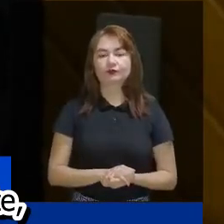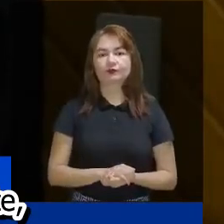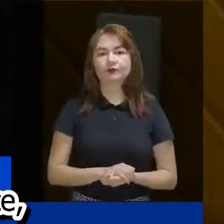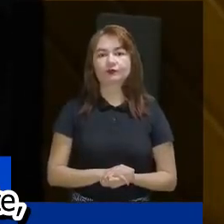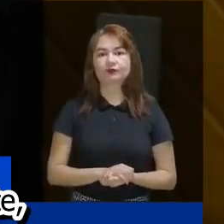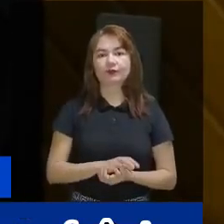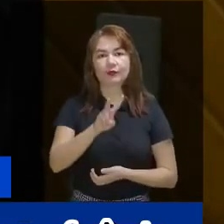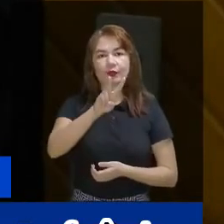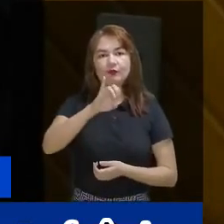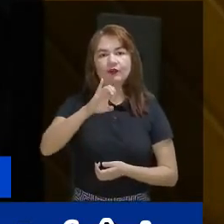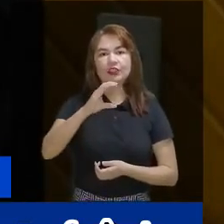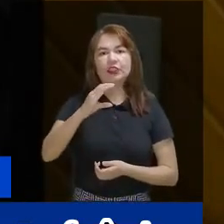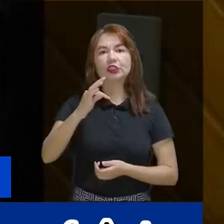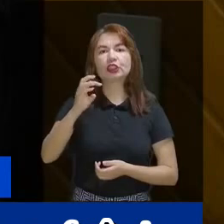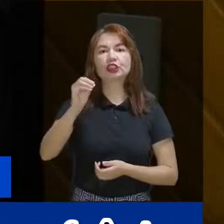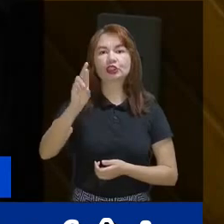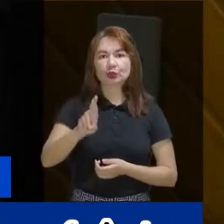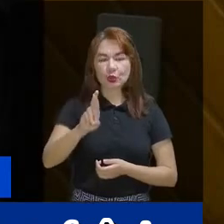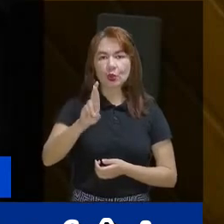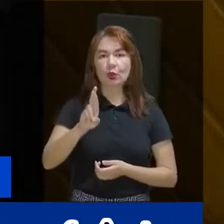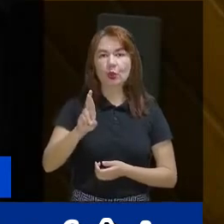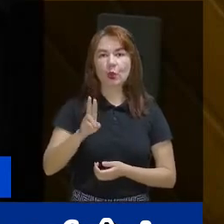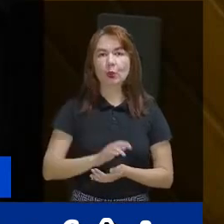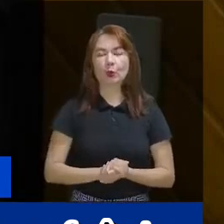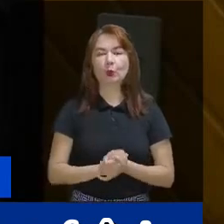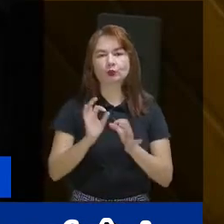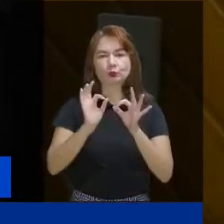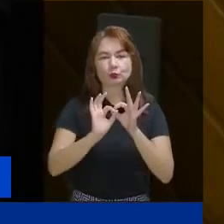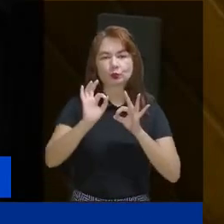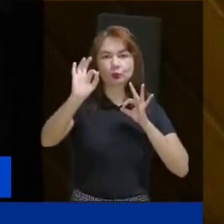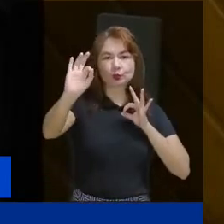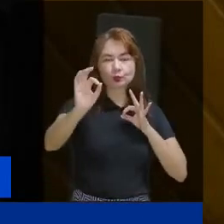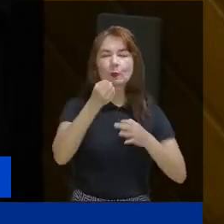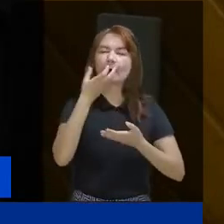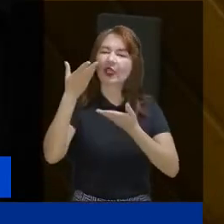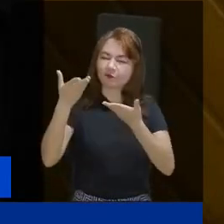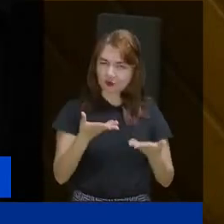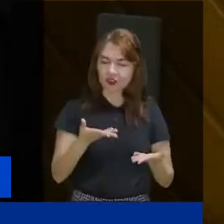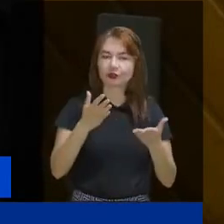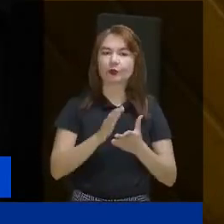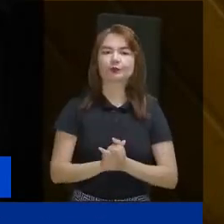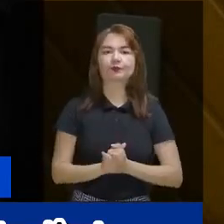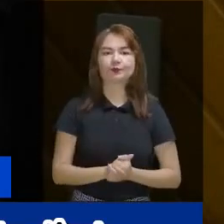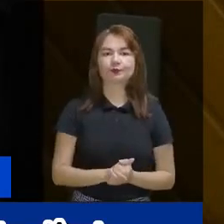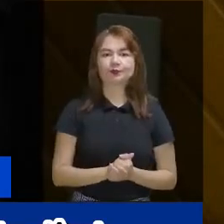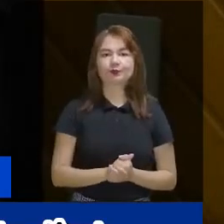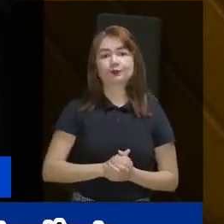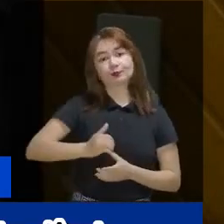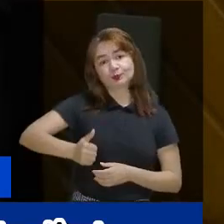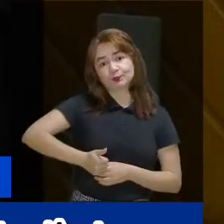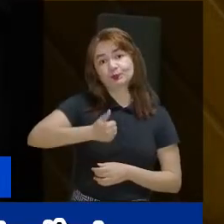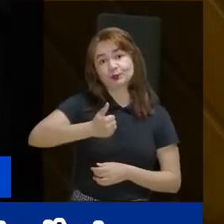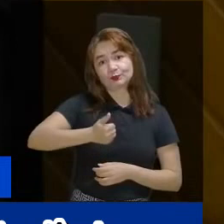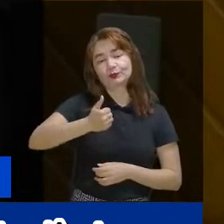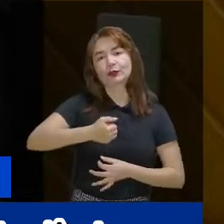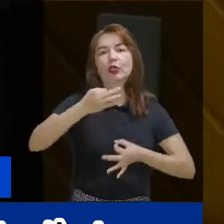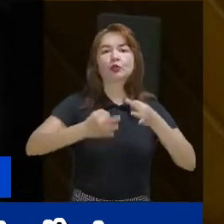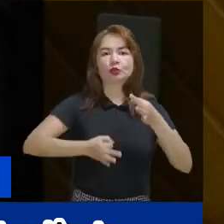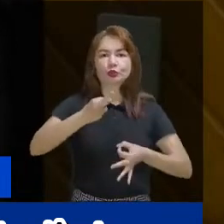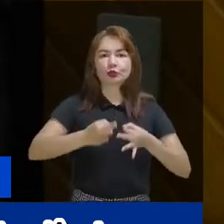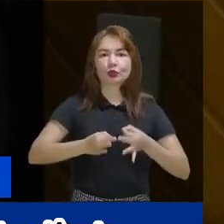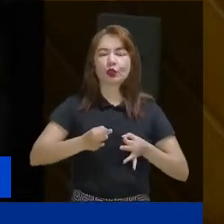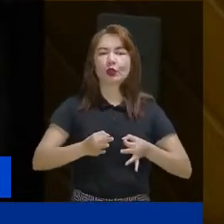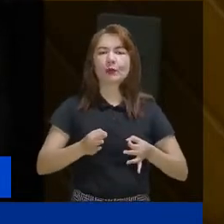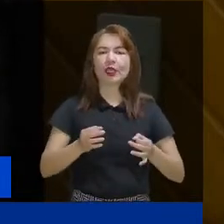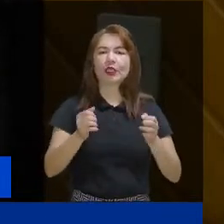Vitor Vieira Alves, o qual está participando por videoconferência. Seja bem-vindo, doutor Vitor. Primeira vez que participa do julgamento com